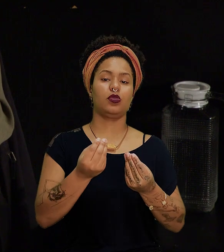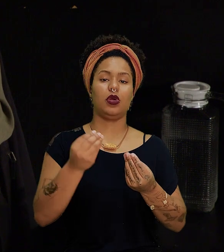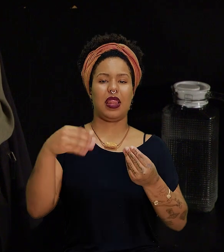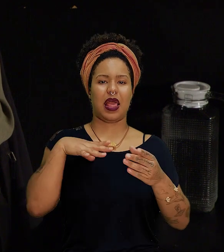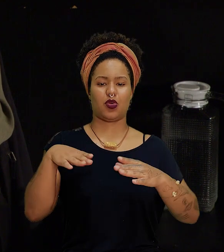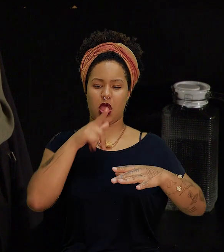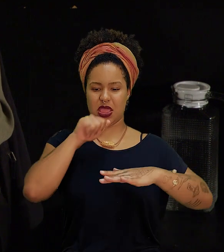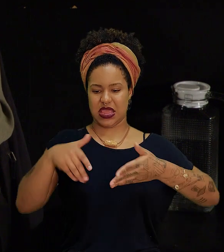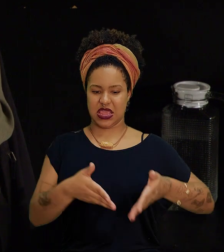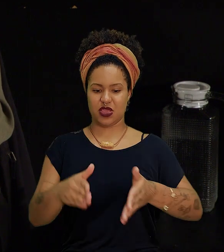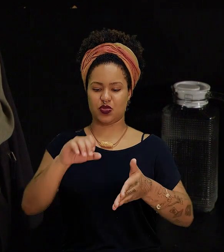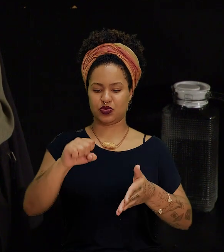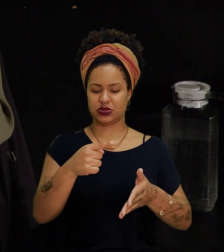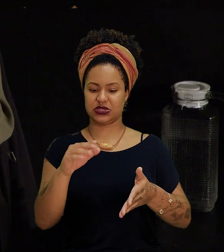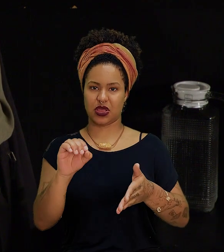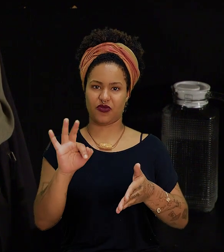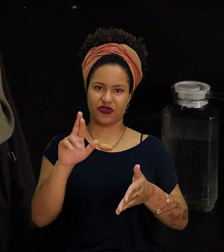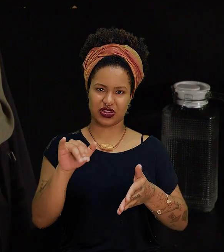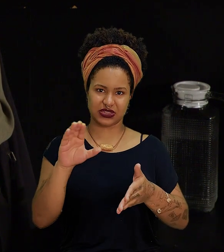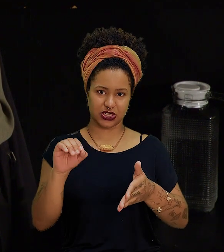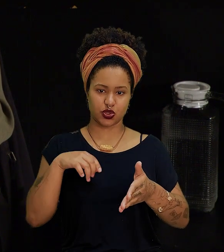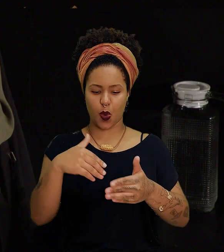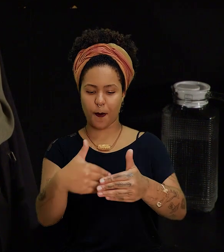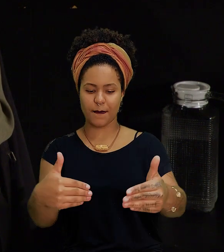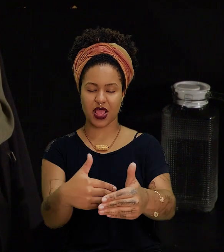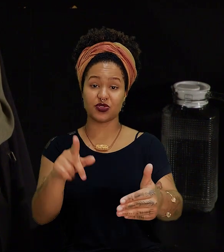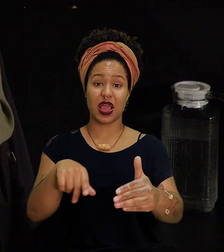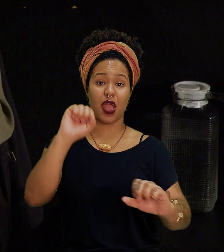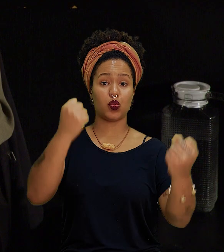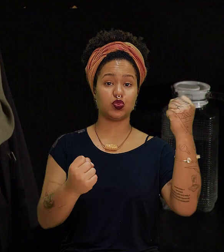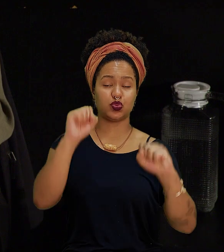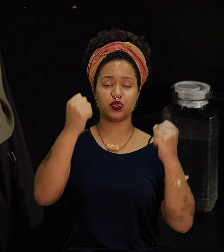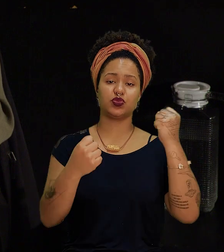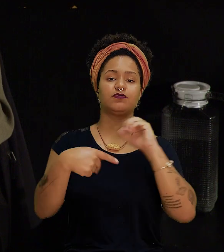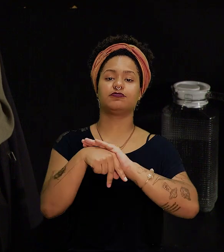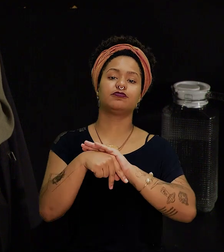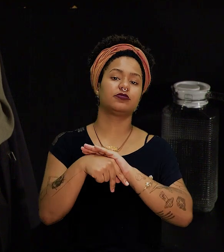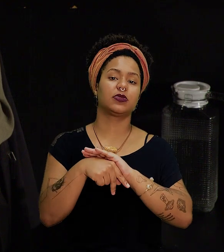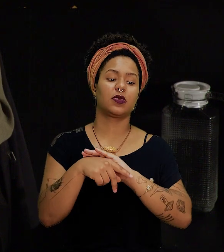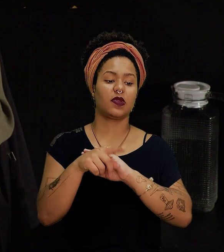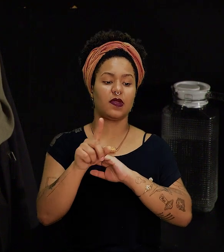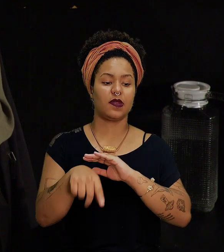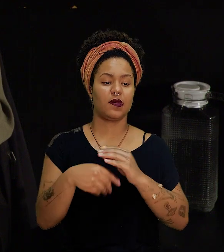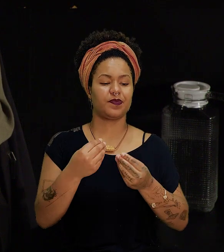São Francisco, né, que é uma usina